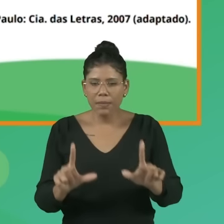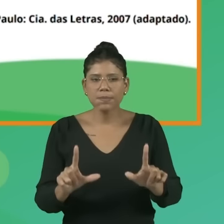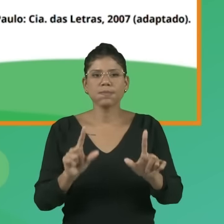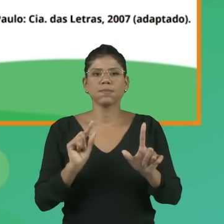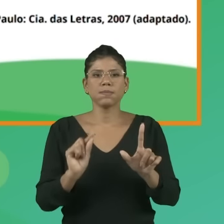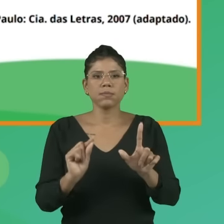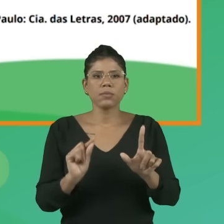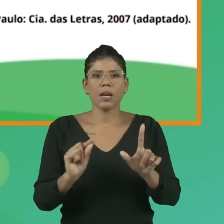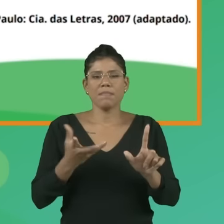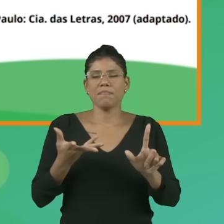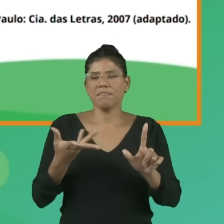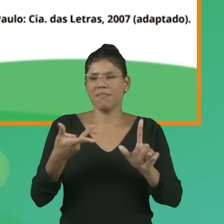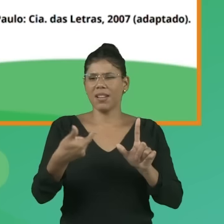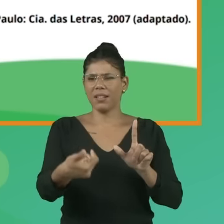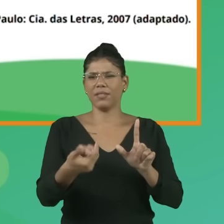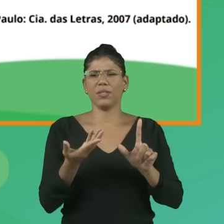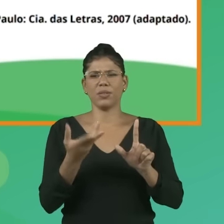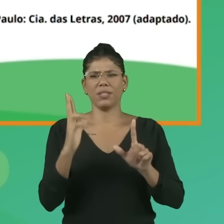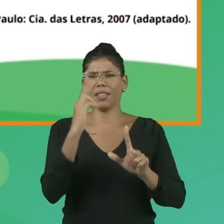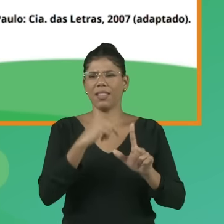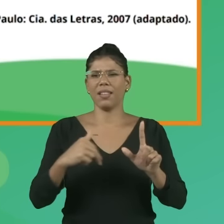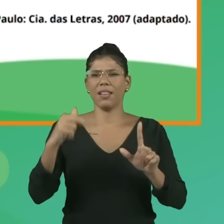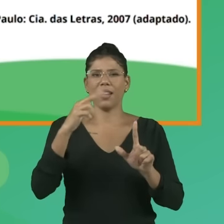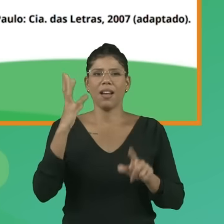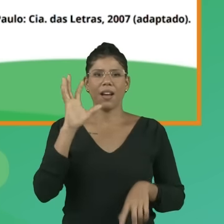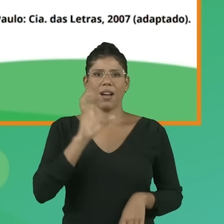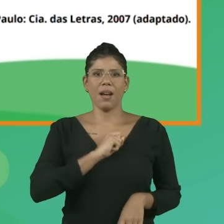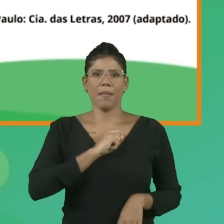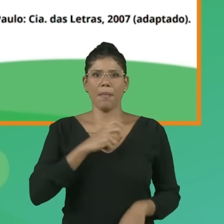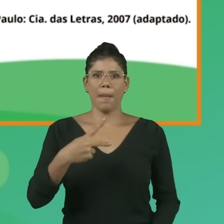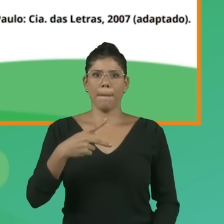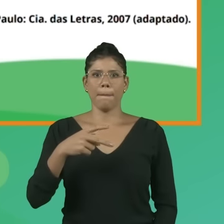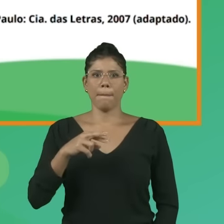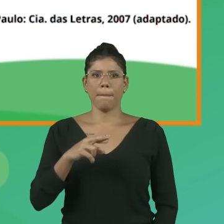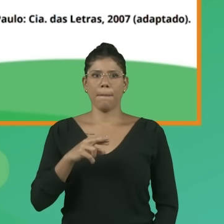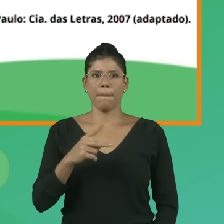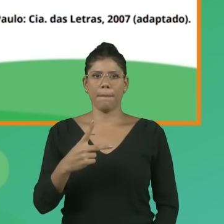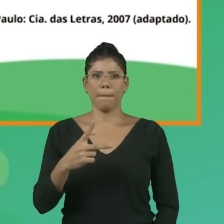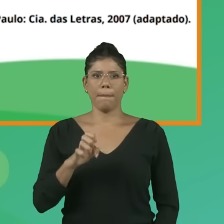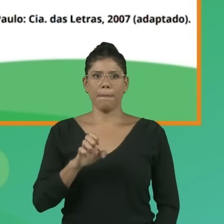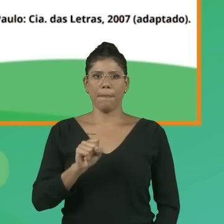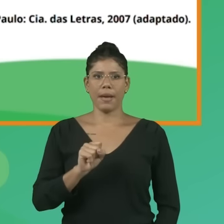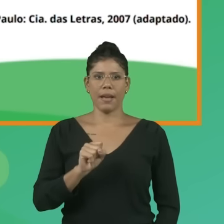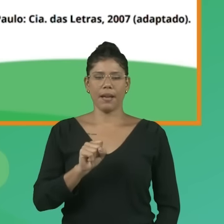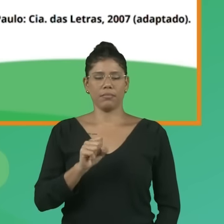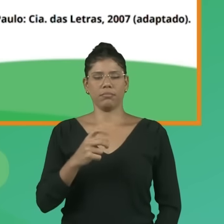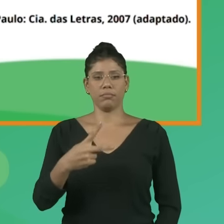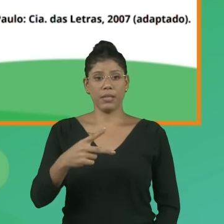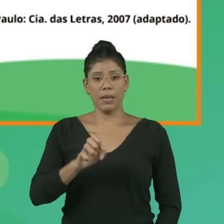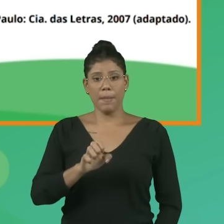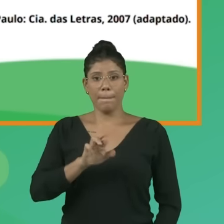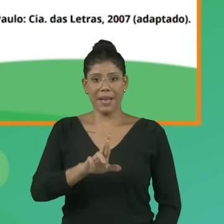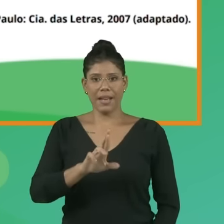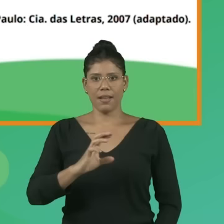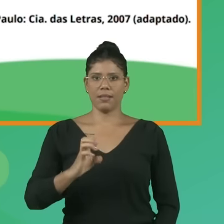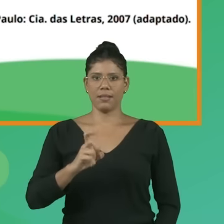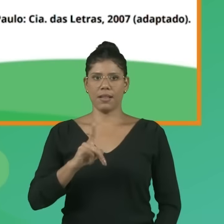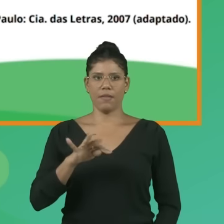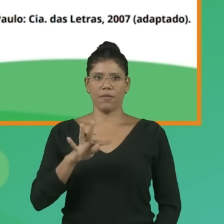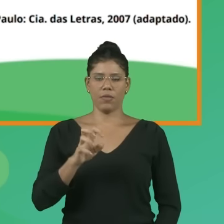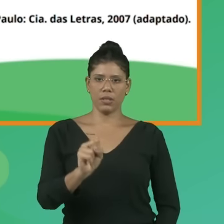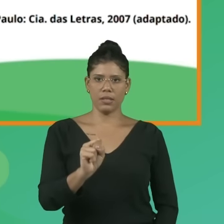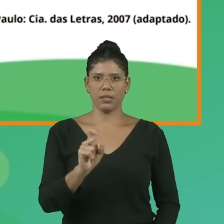quadrinho maravilhoso que eu adoro, que é o Persérpolis, que conta a história de uma menina, né? A Fegã, ali, que